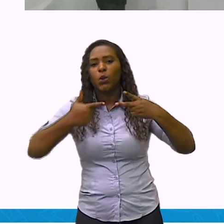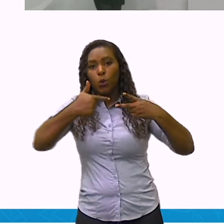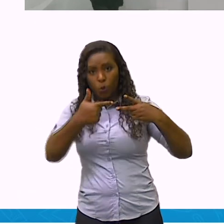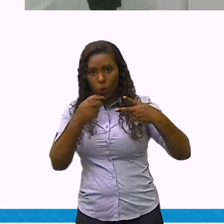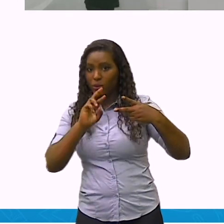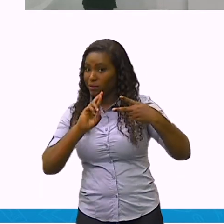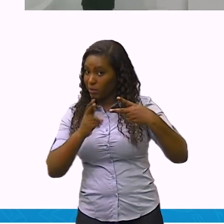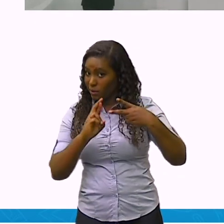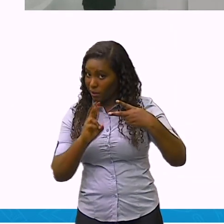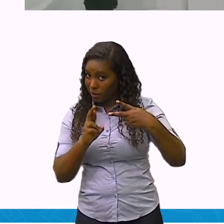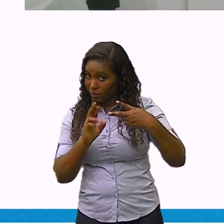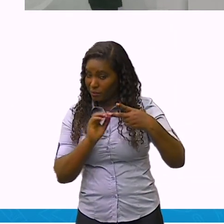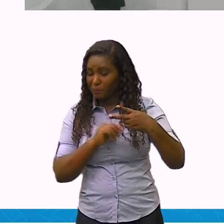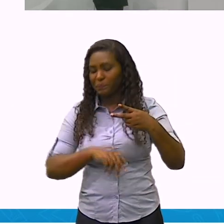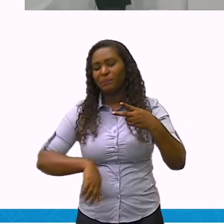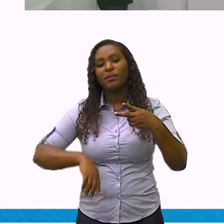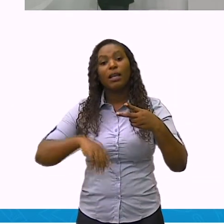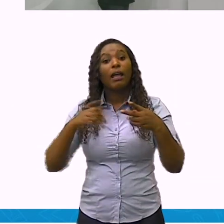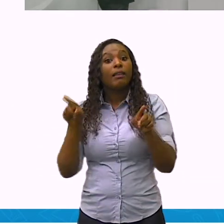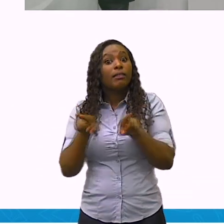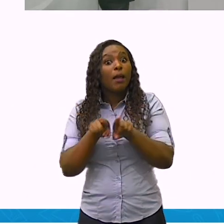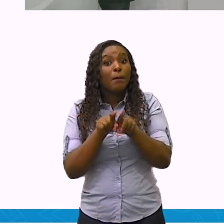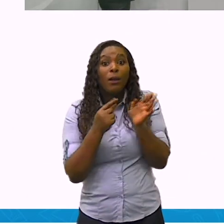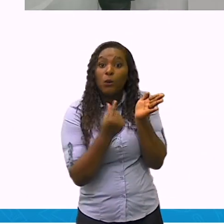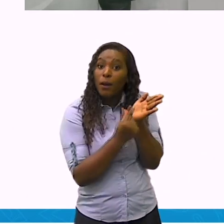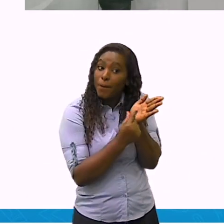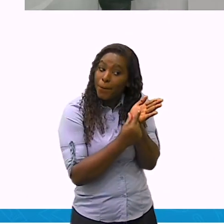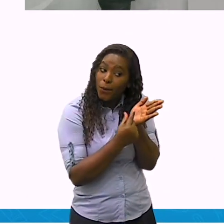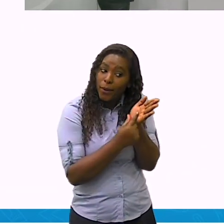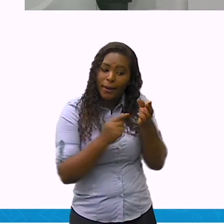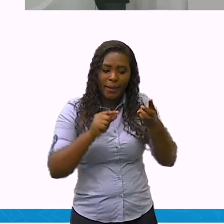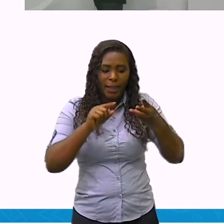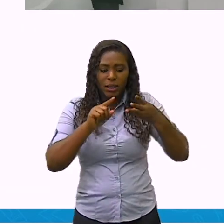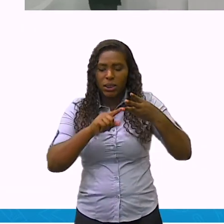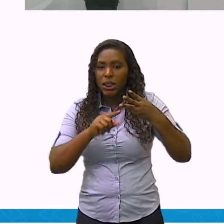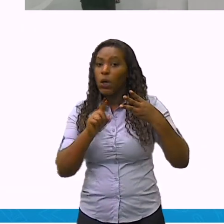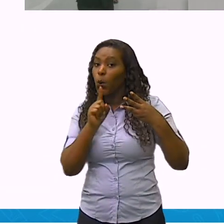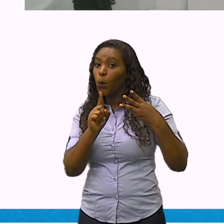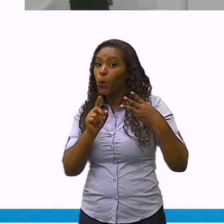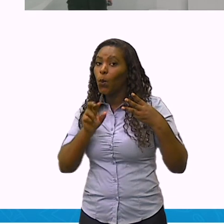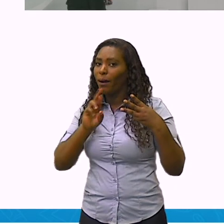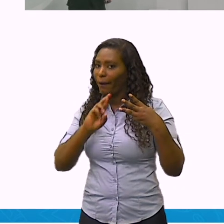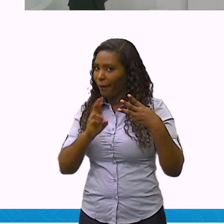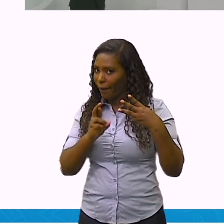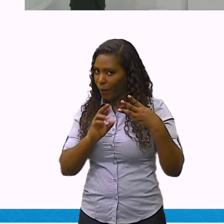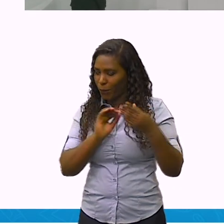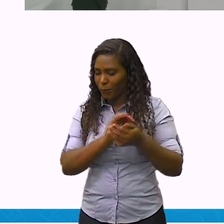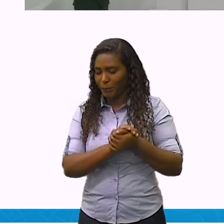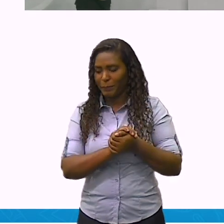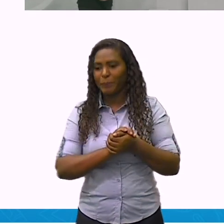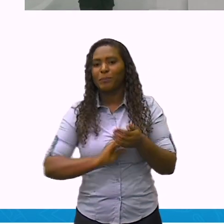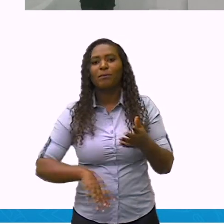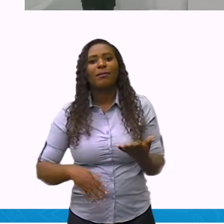R$ 2 e uma moeda de R$ 1. Vamos repetir?